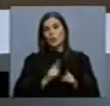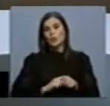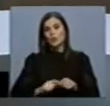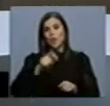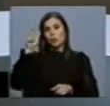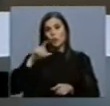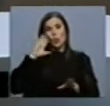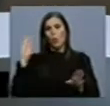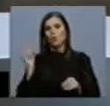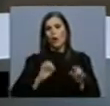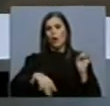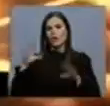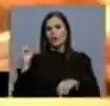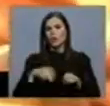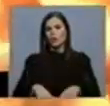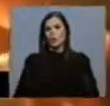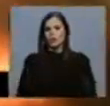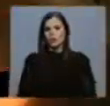que aconteceu.